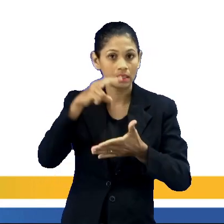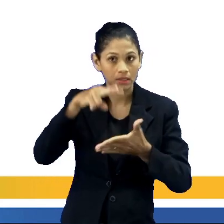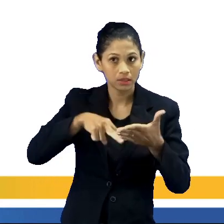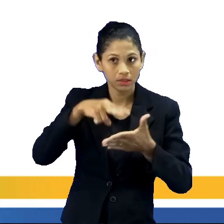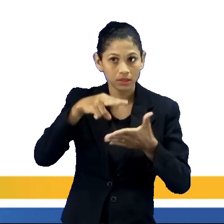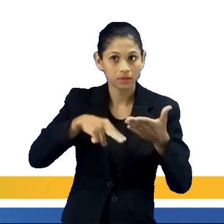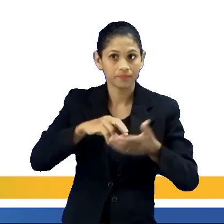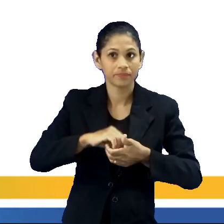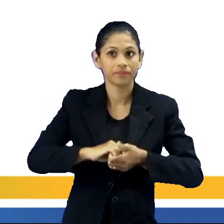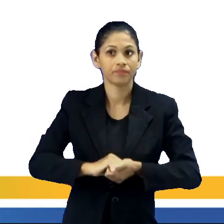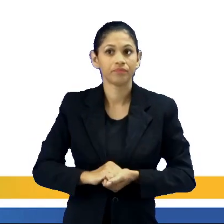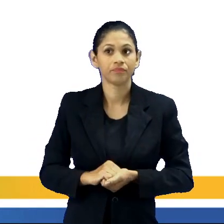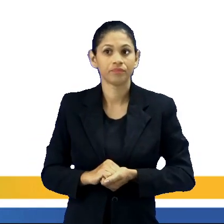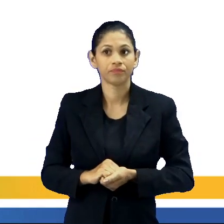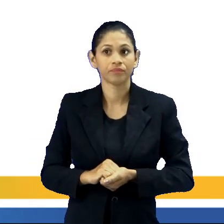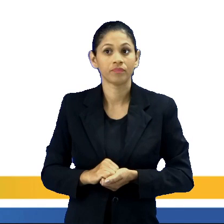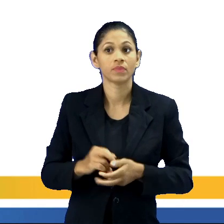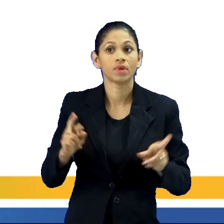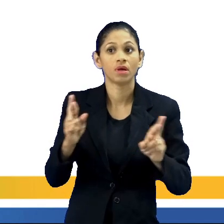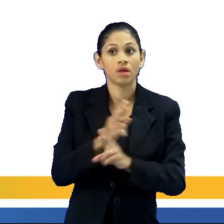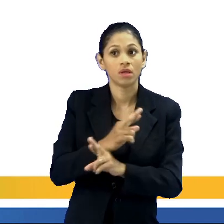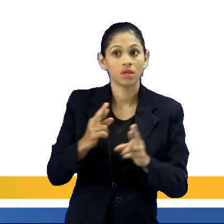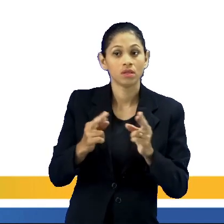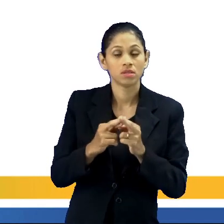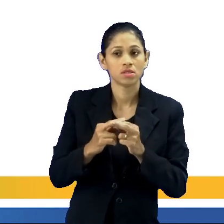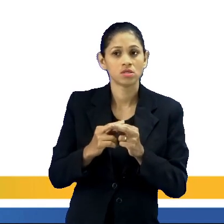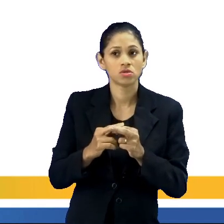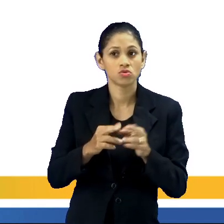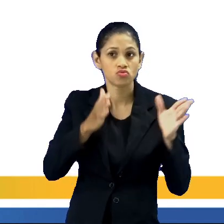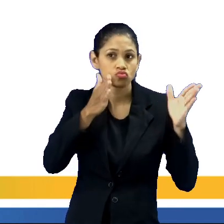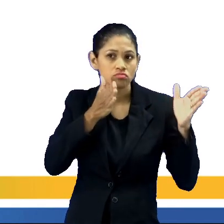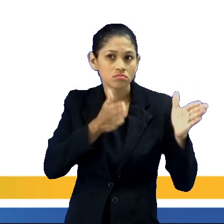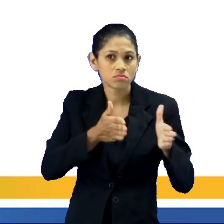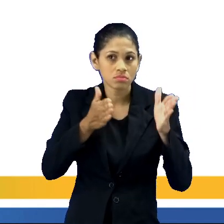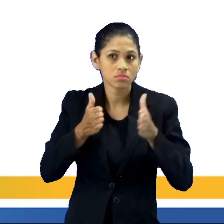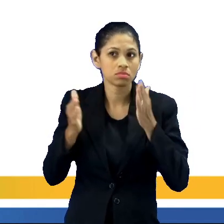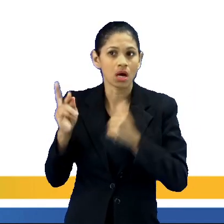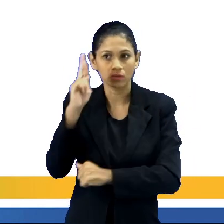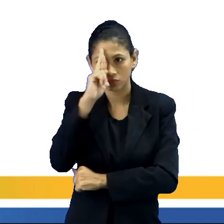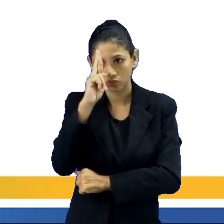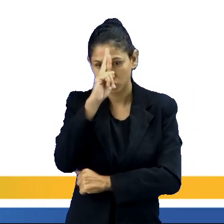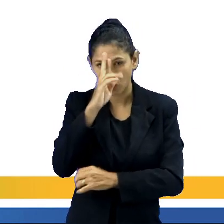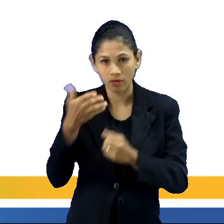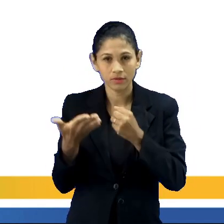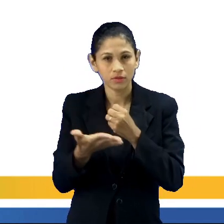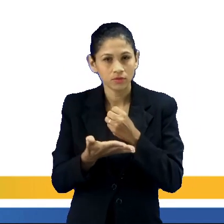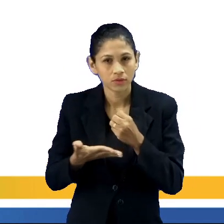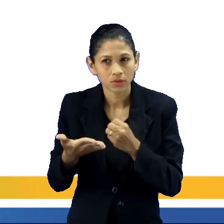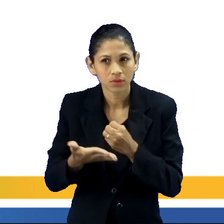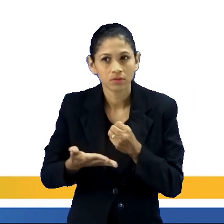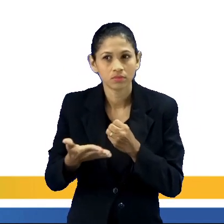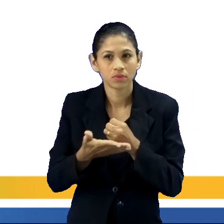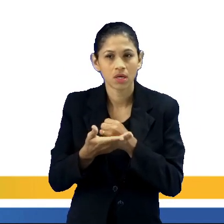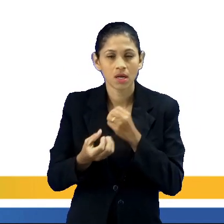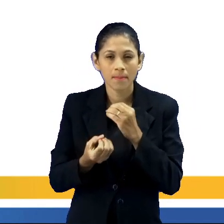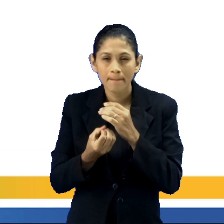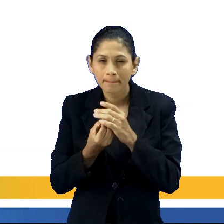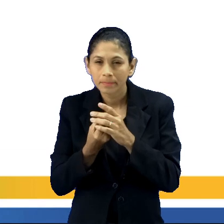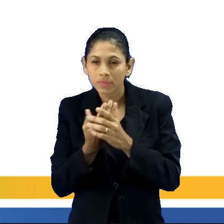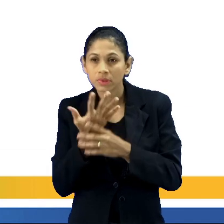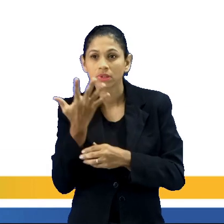assim: a respeito dos marcos históricos, fundamentos e princípios dos direitos